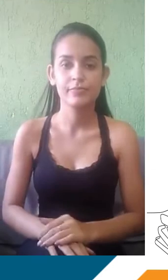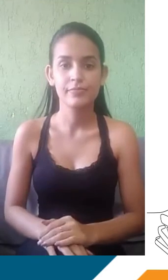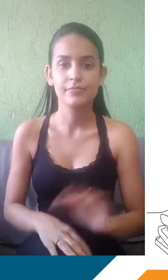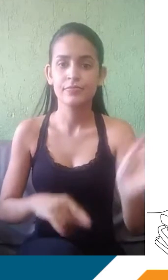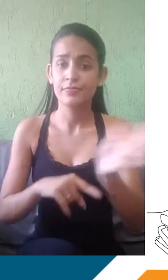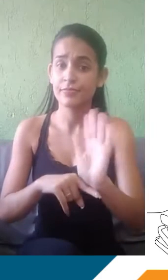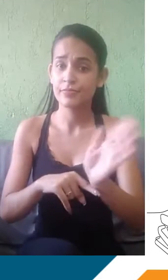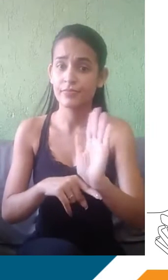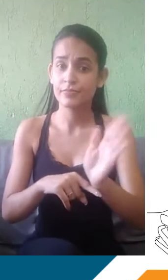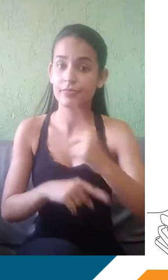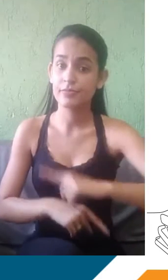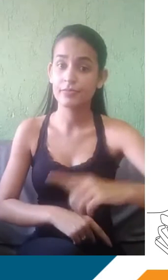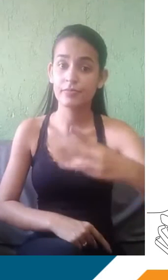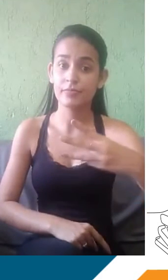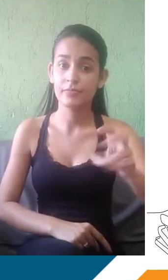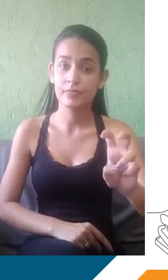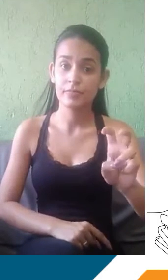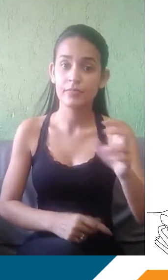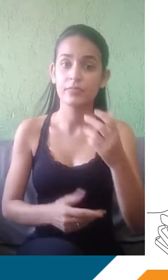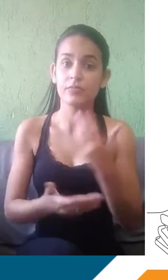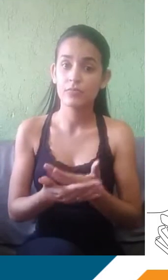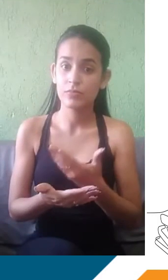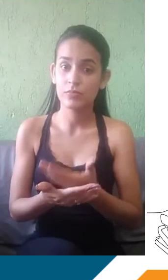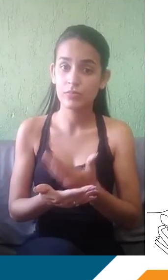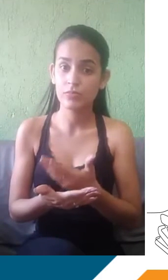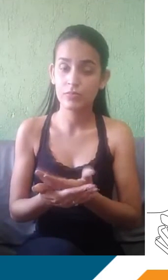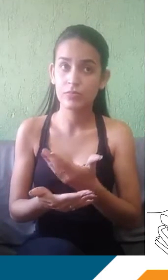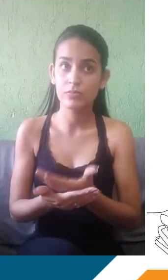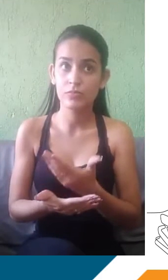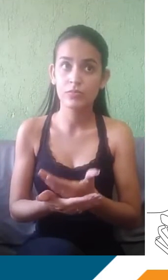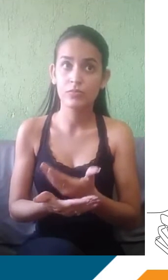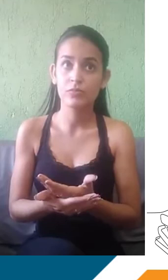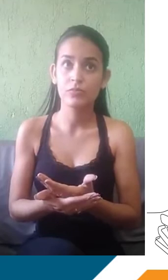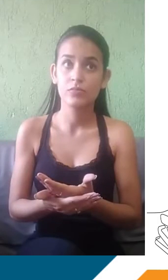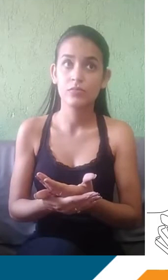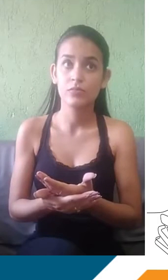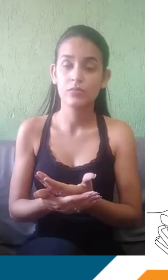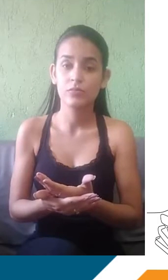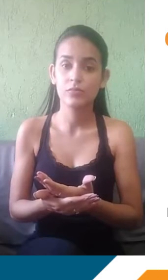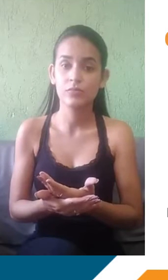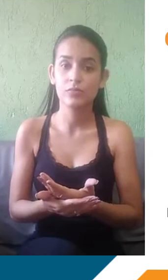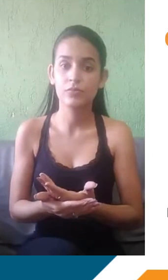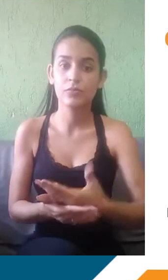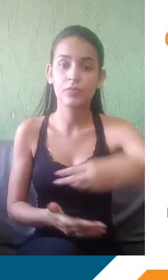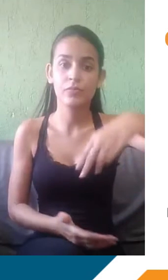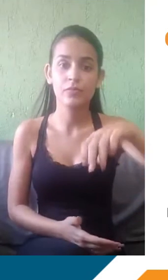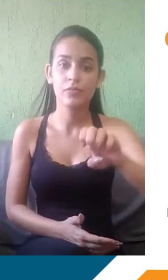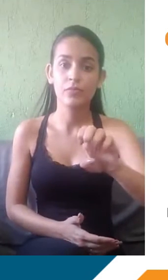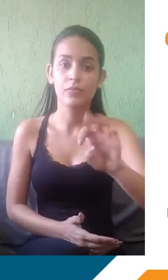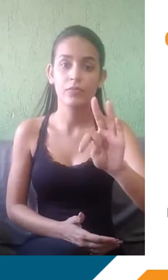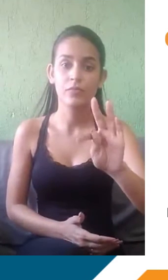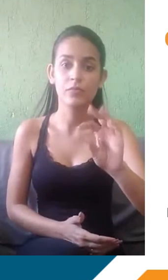CCERJ. Este é o vídeo da semana 35, Estudo de Questões, Texto Argumentativo, Métodos. Ele foi